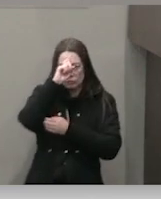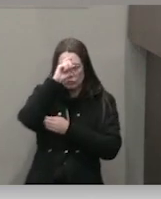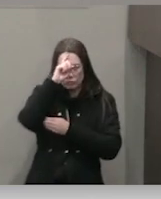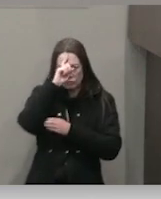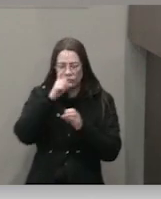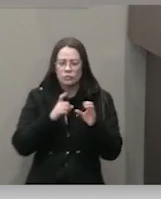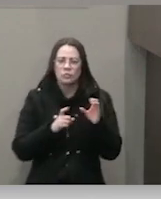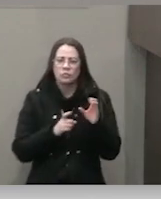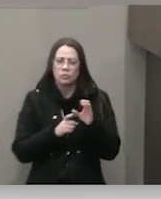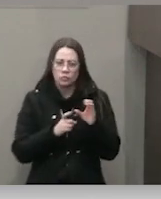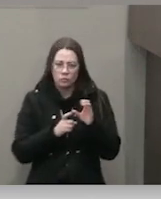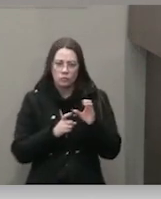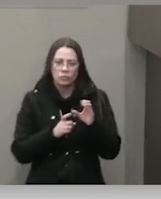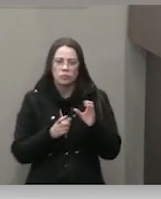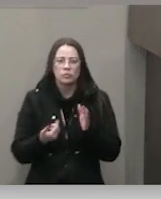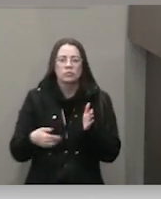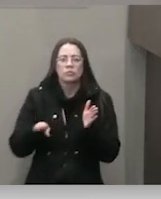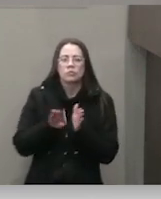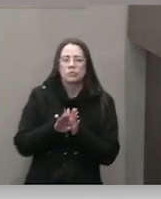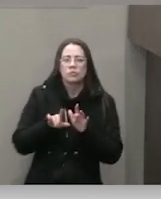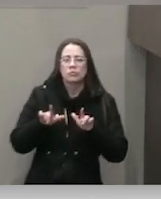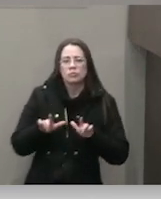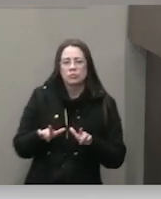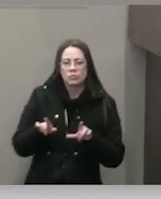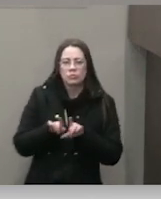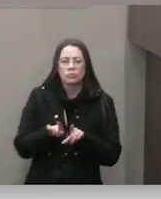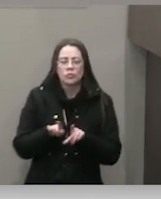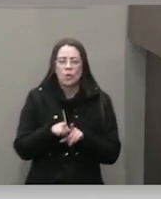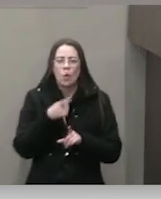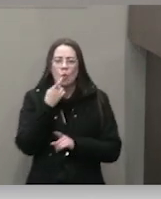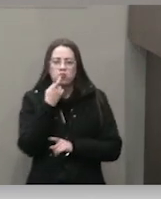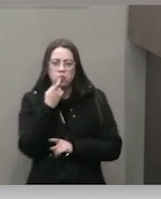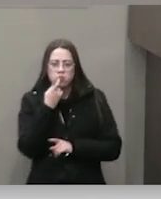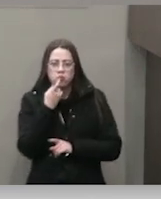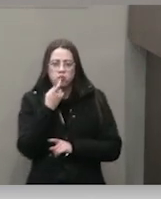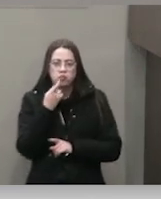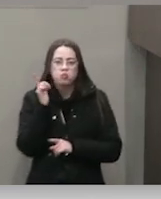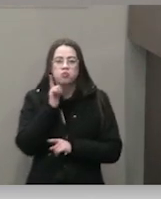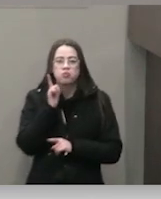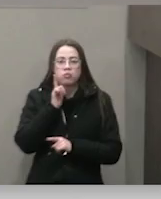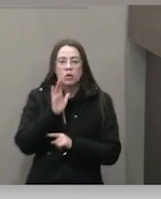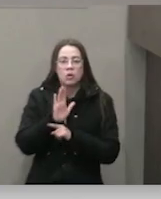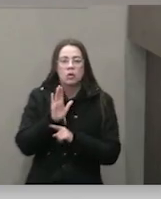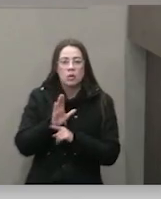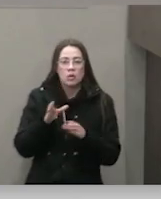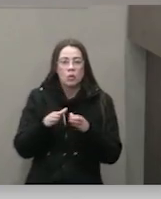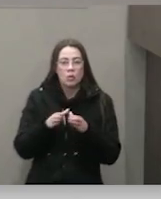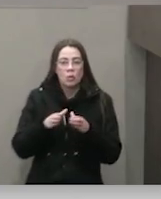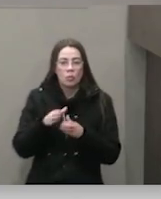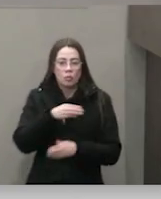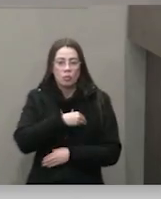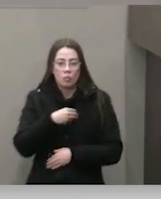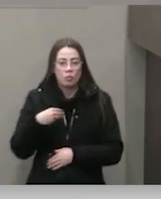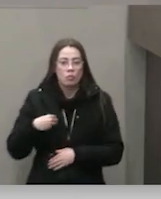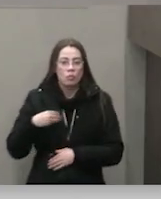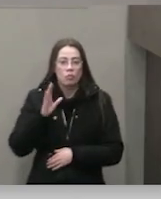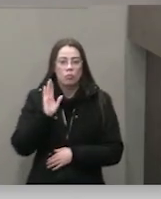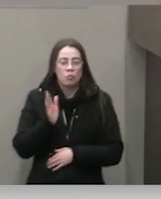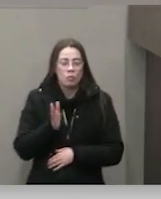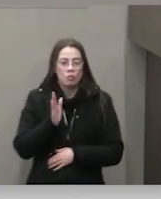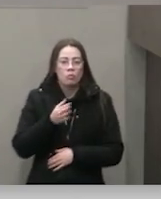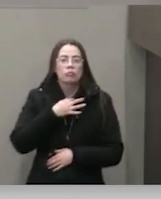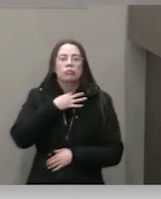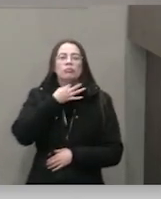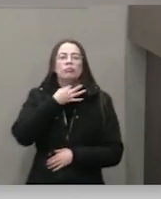Clínicas. Chegando lá, o nenê foi socorrido pela equipe médica, já estava